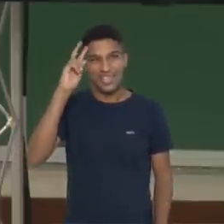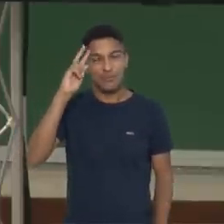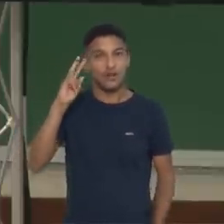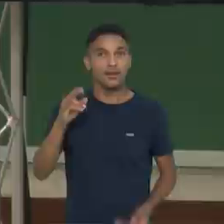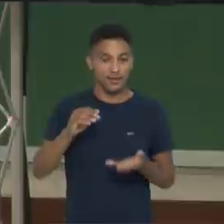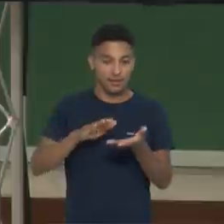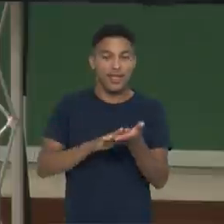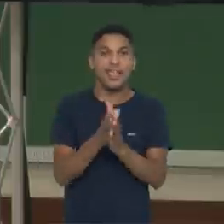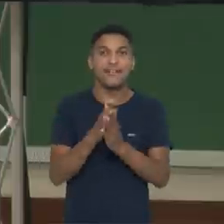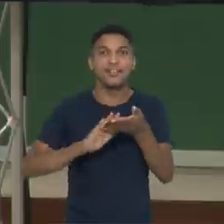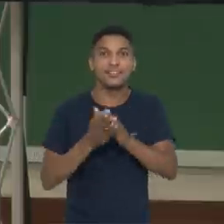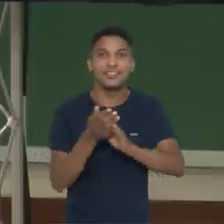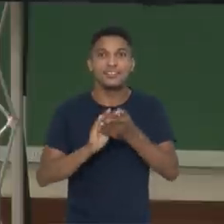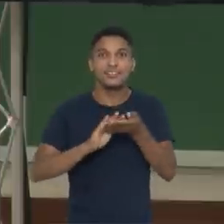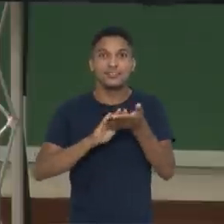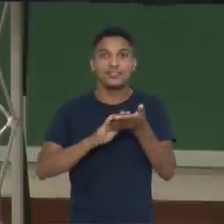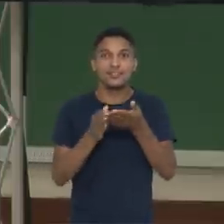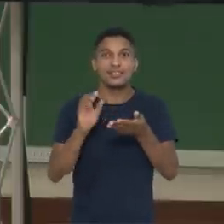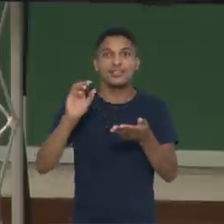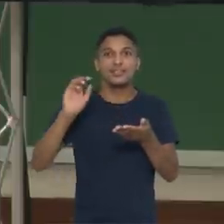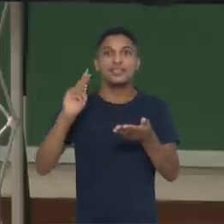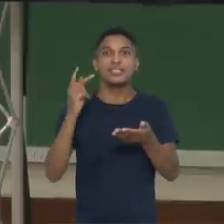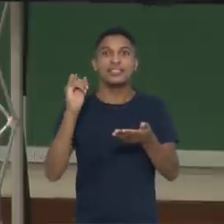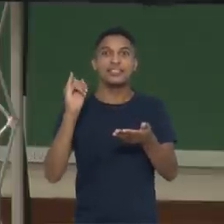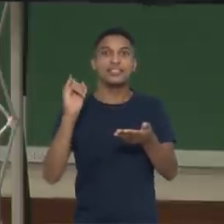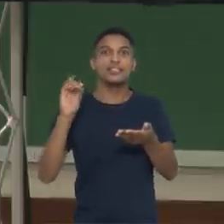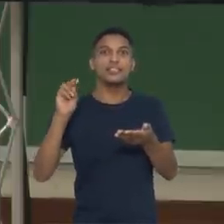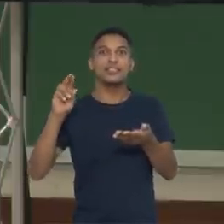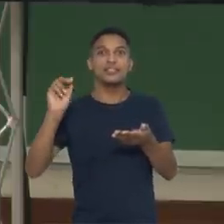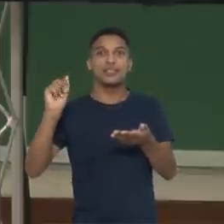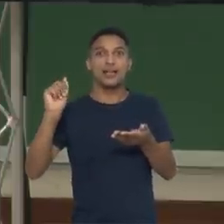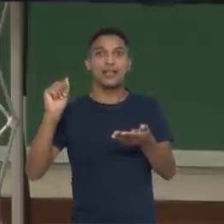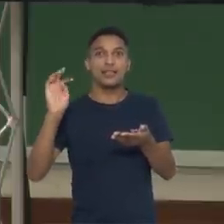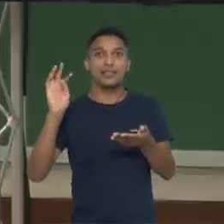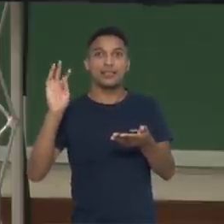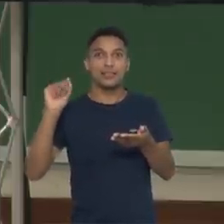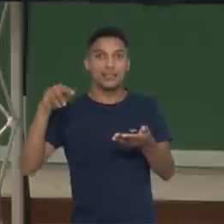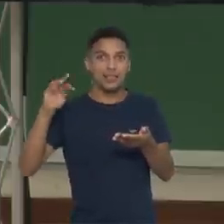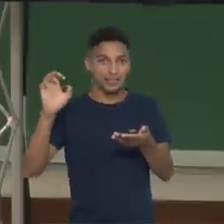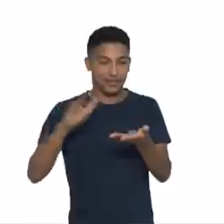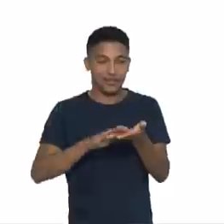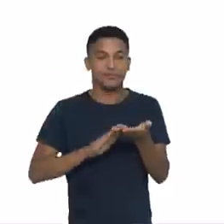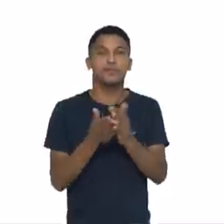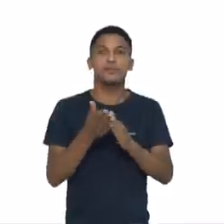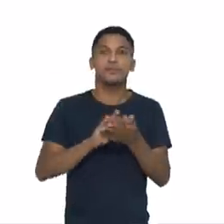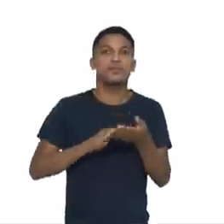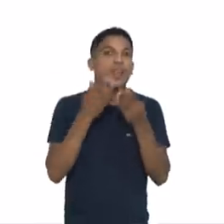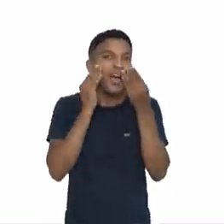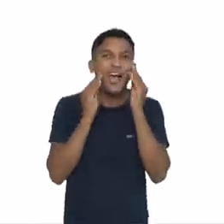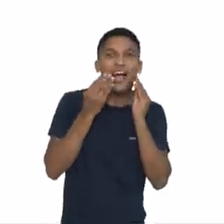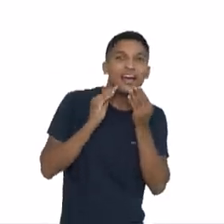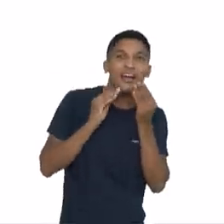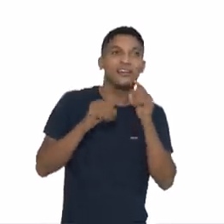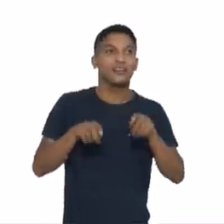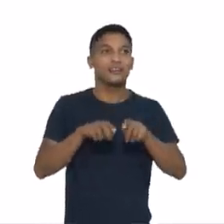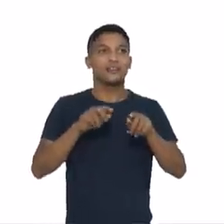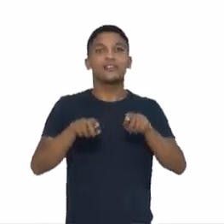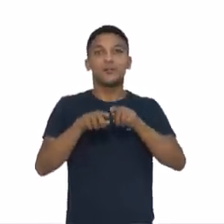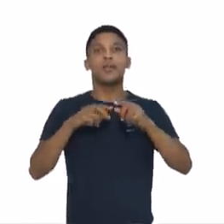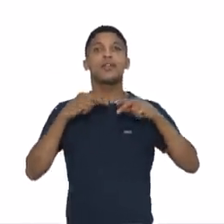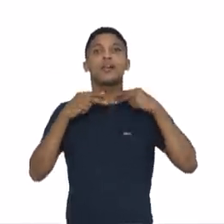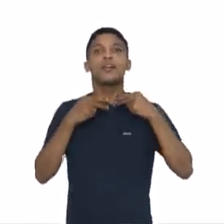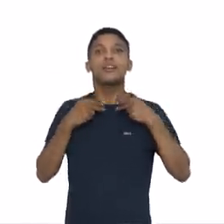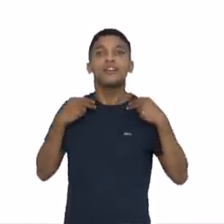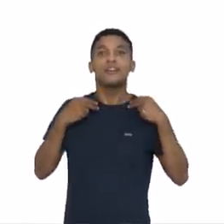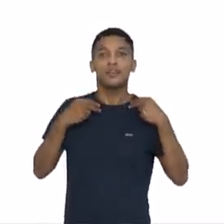hidratante, né, que a gente usou para fazer a nossa maquiagem. Vocês lembram, né? Então, esse foi o resultado da nossa maquiagem, a gravatinha, a caracterização